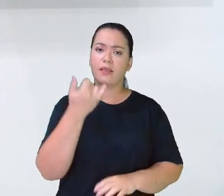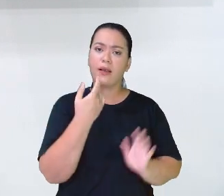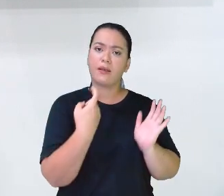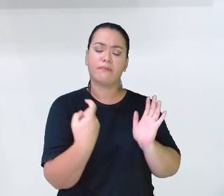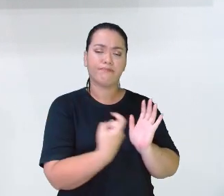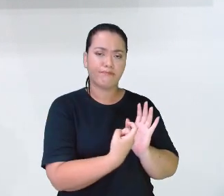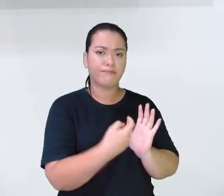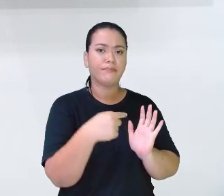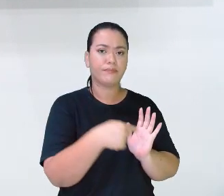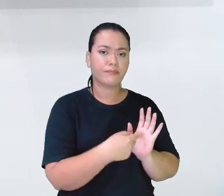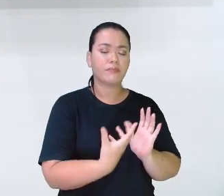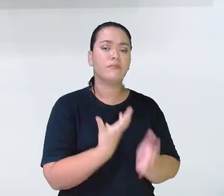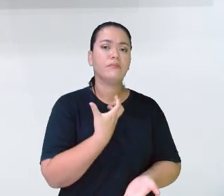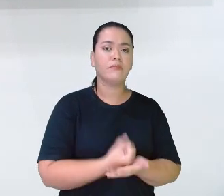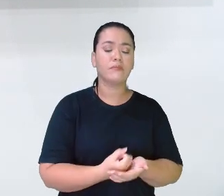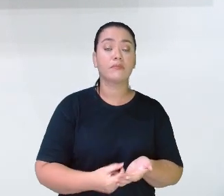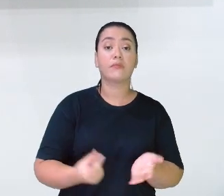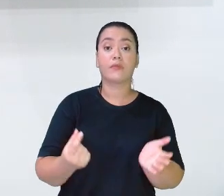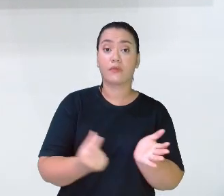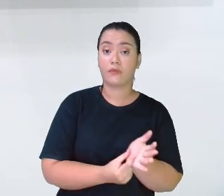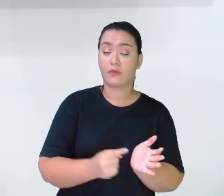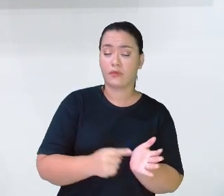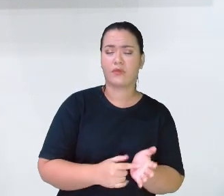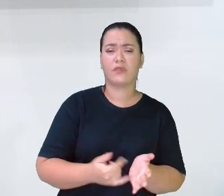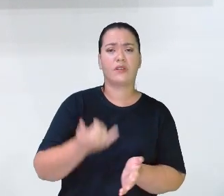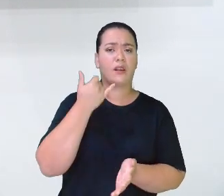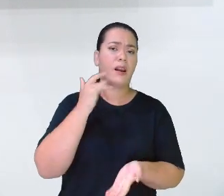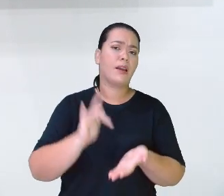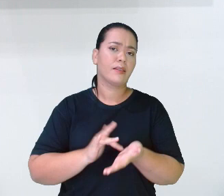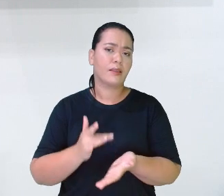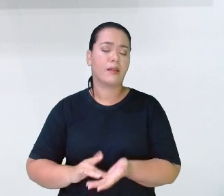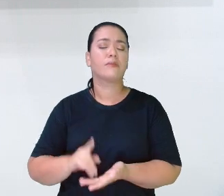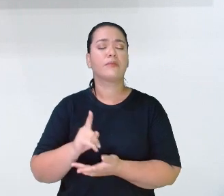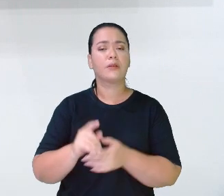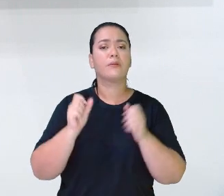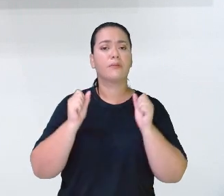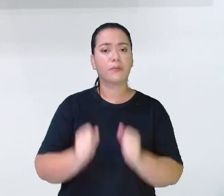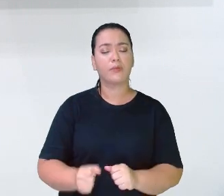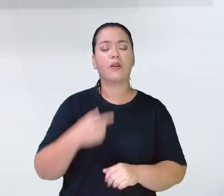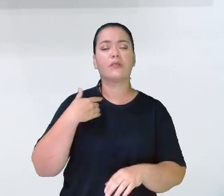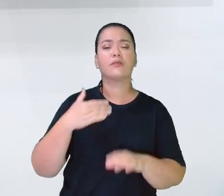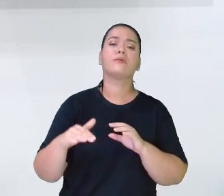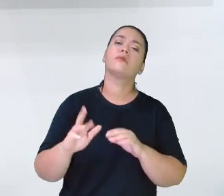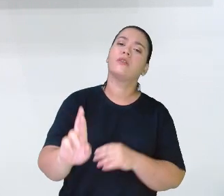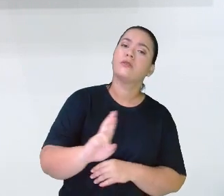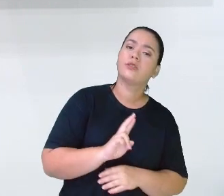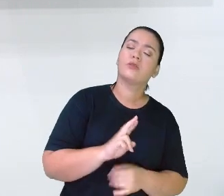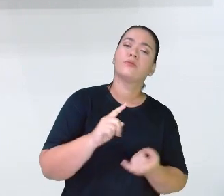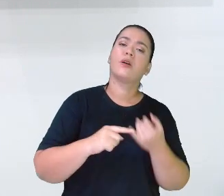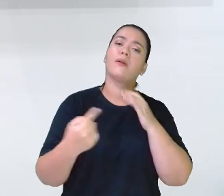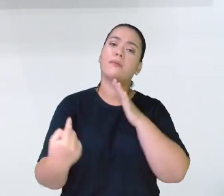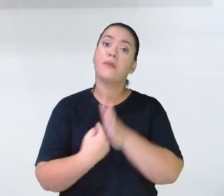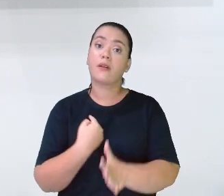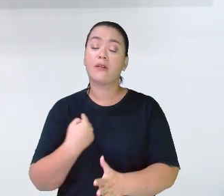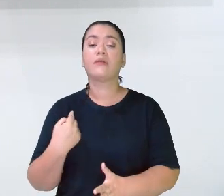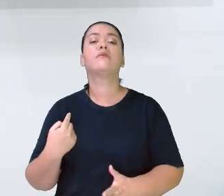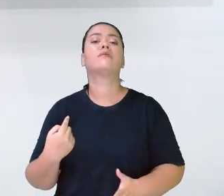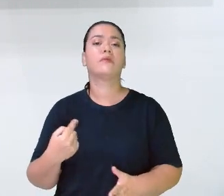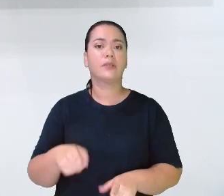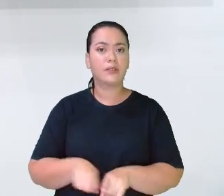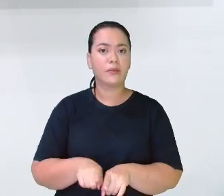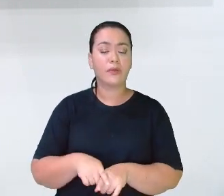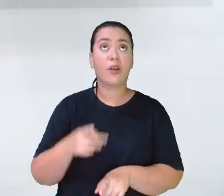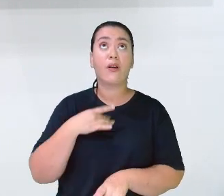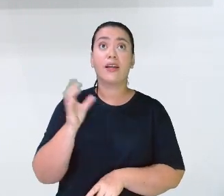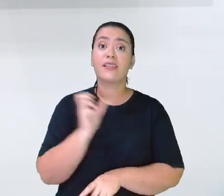celular para ele, você baixa o aplicativo no celular, no tablet, e vai poder aí mandar sua resposta, fazer perguntas. Amo quando vocês